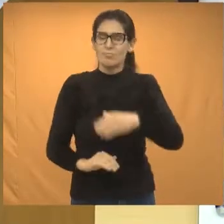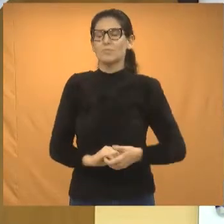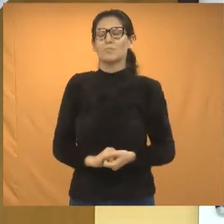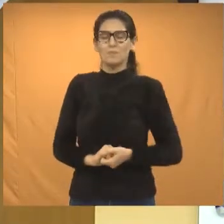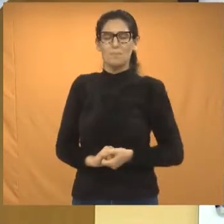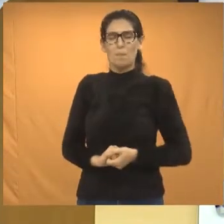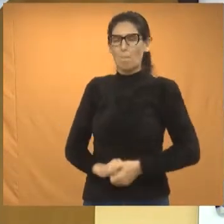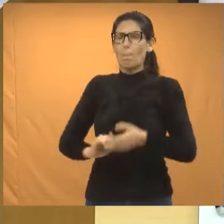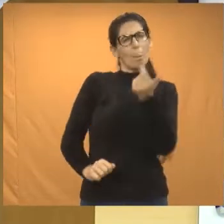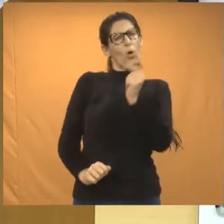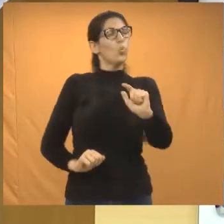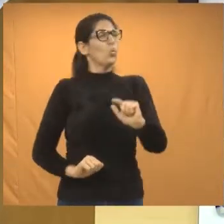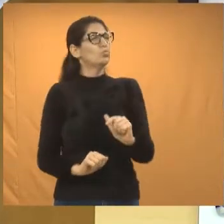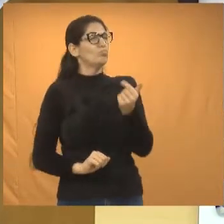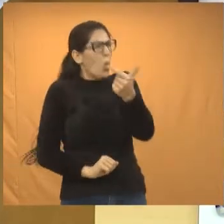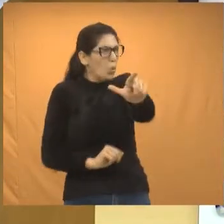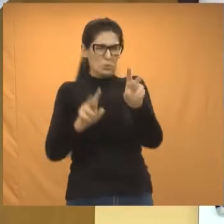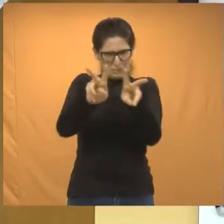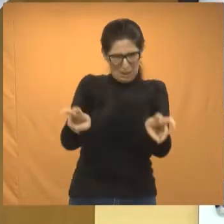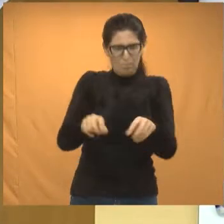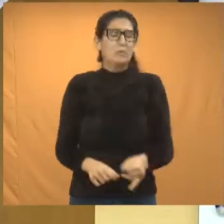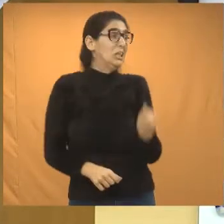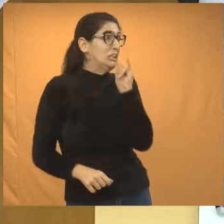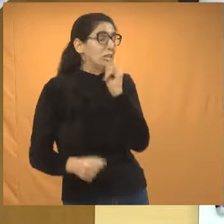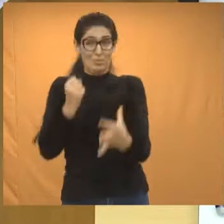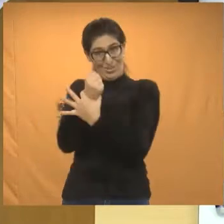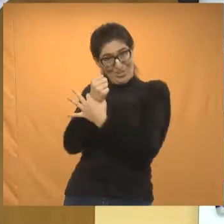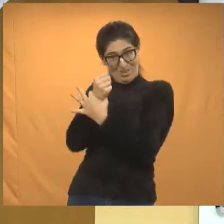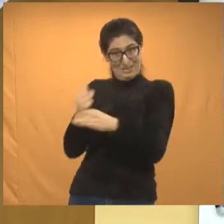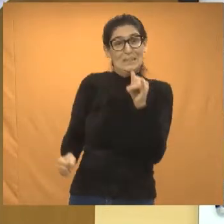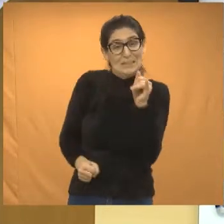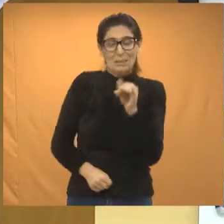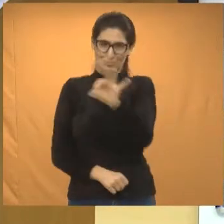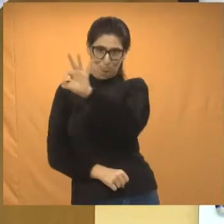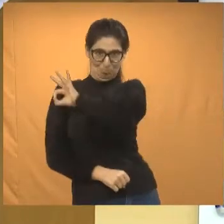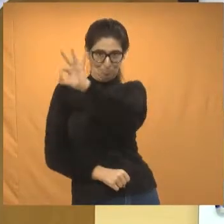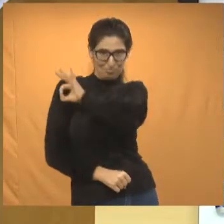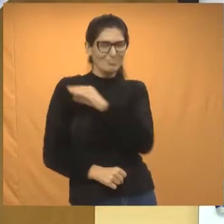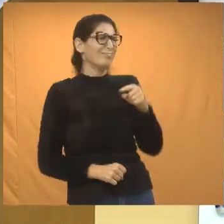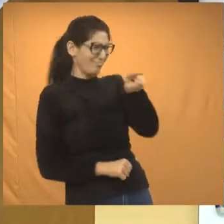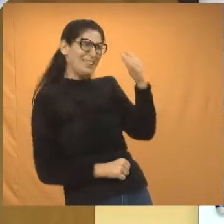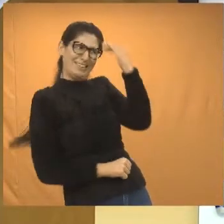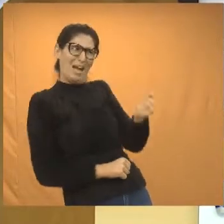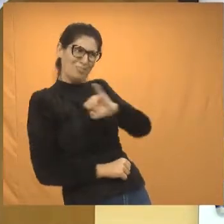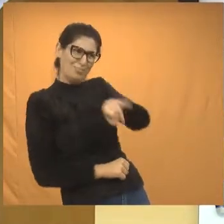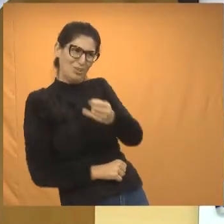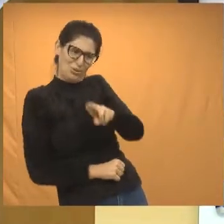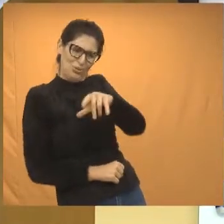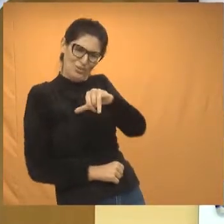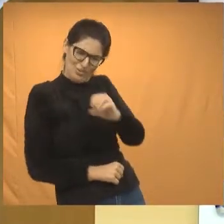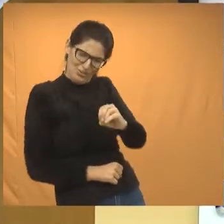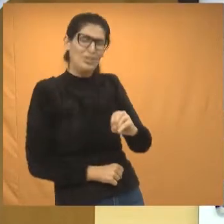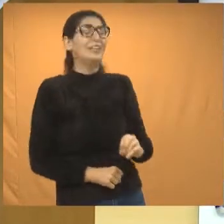mas eu vejo outras questões, até na questão de segurança, e você sabe que a gente tem até algumas